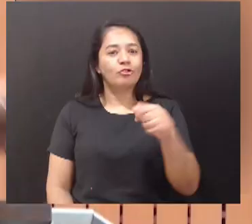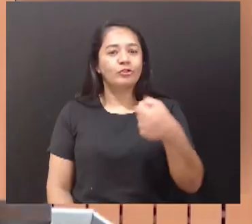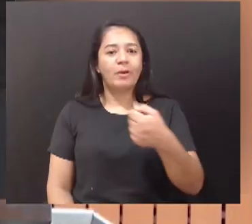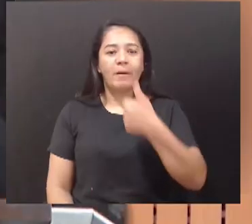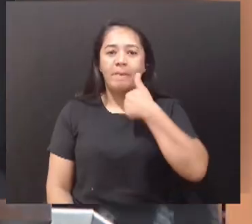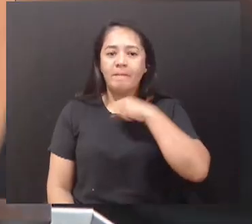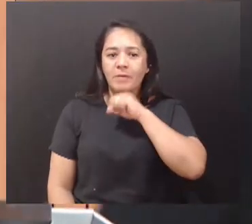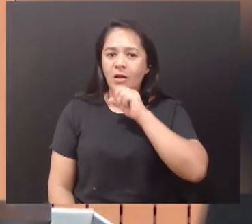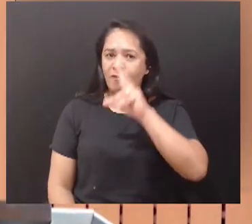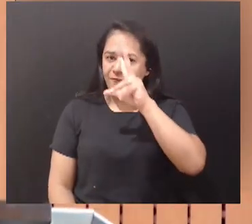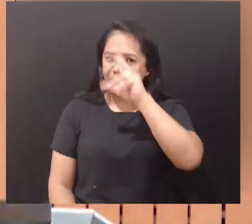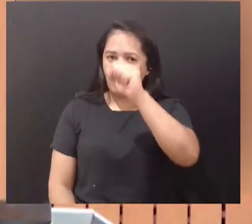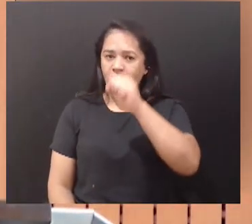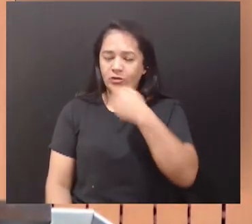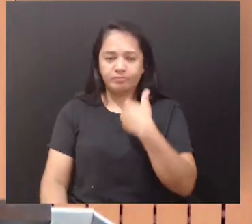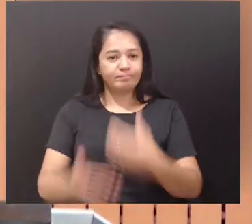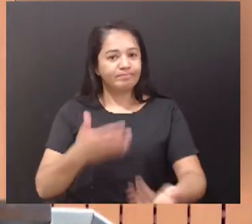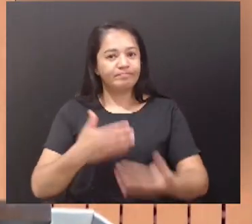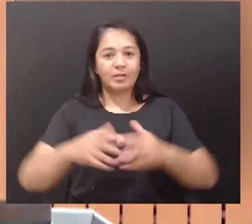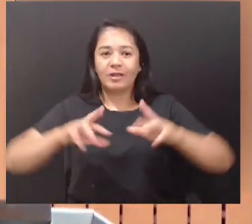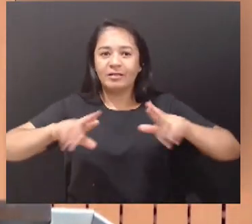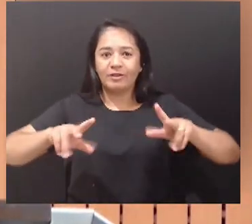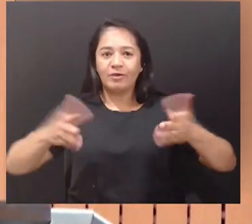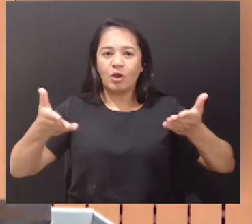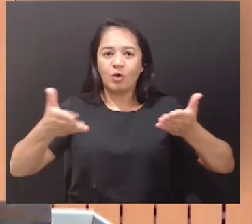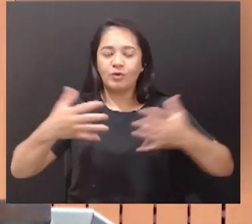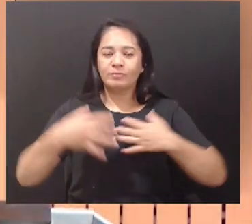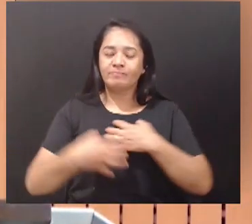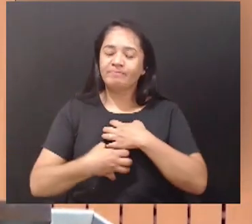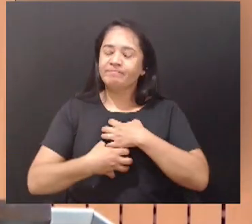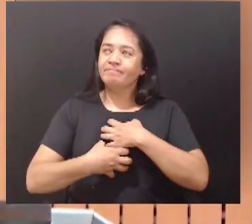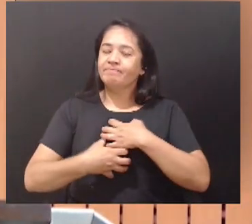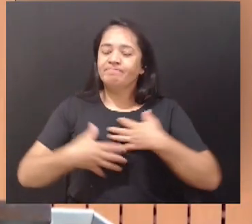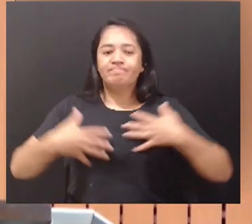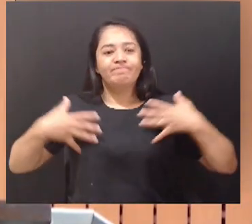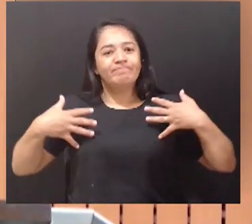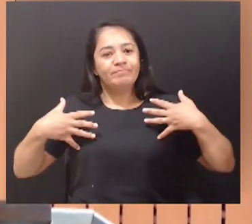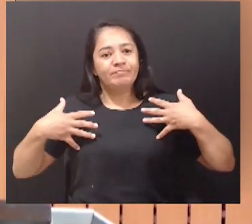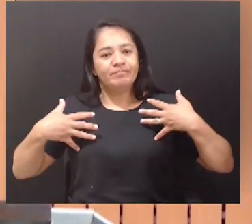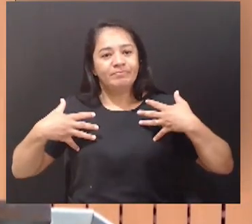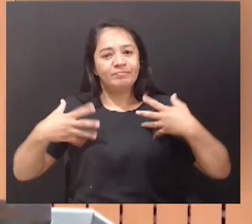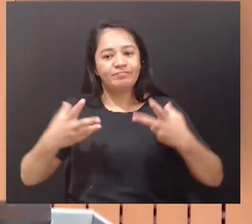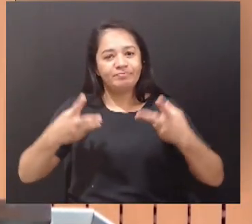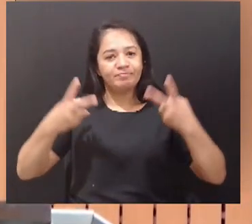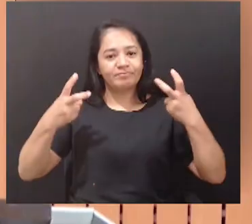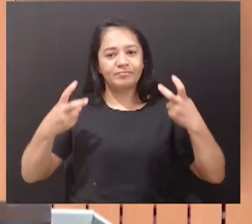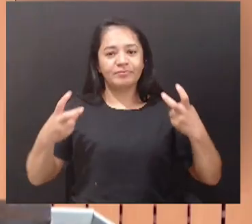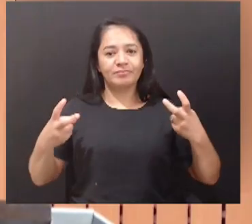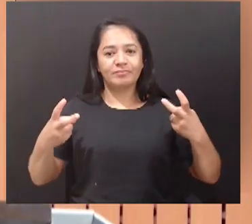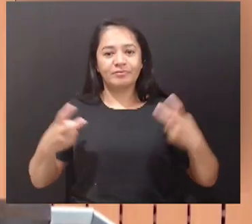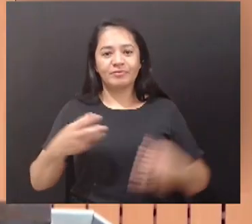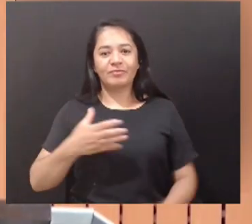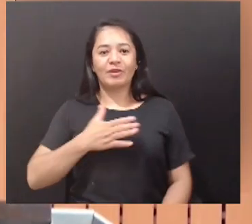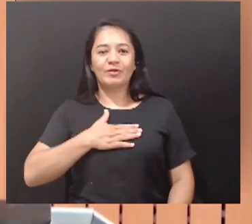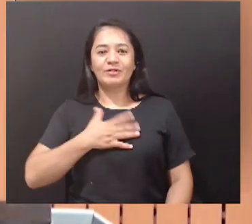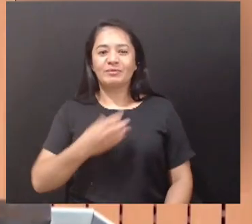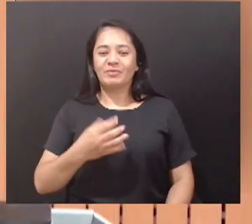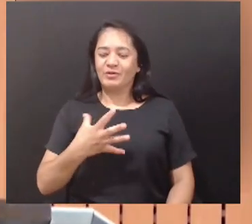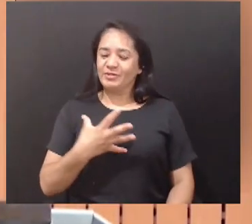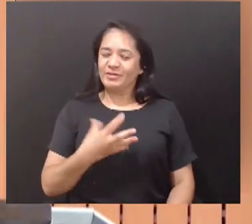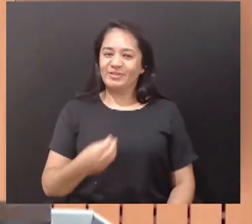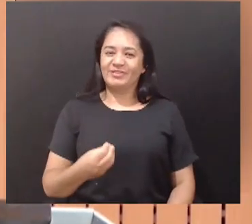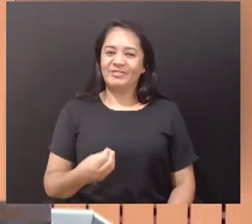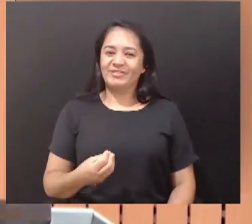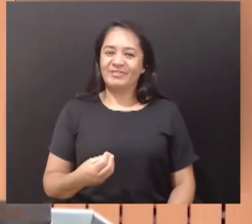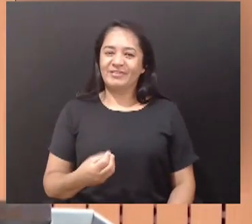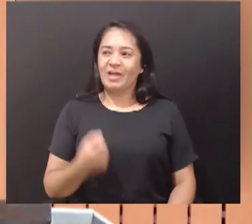coisa. E hoje eu me sinto assim muito orgulhosa em ver que os meus filhos regressos, que tem alguns que se